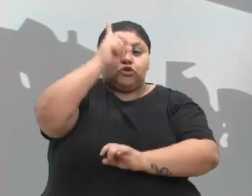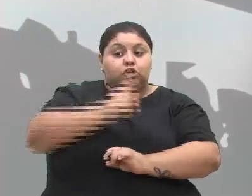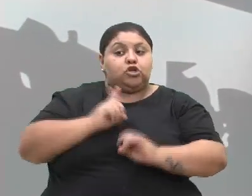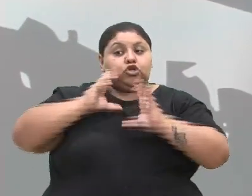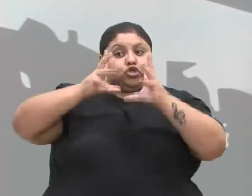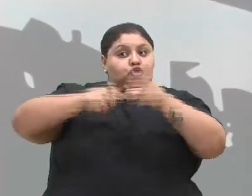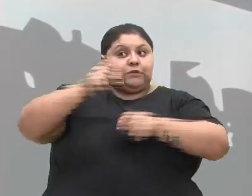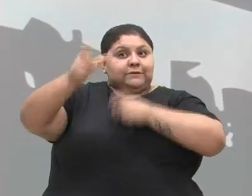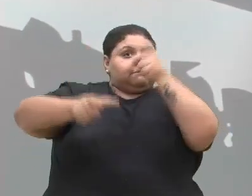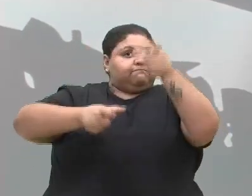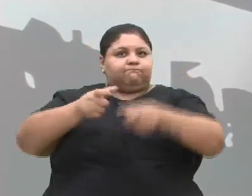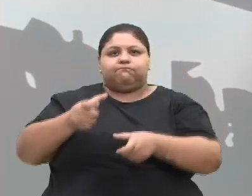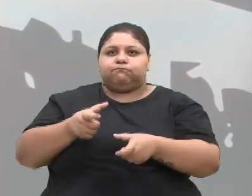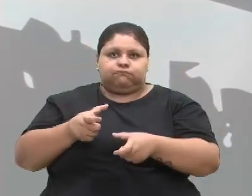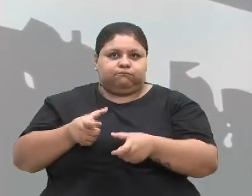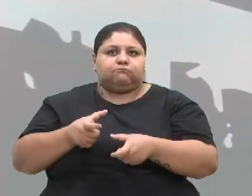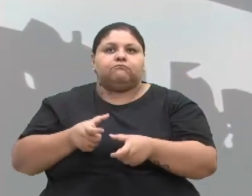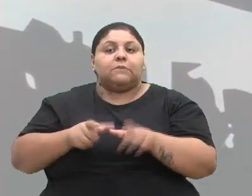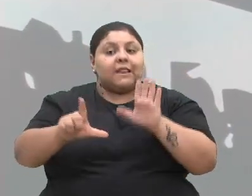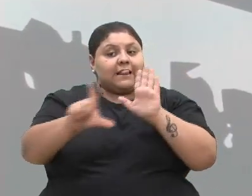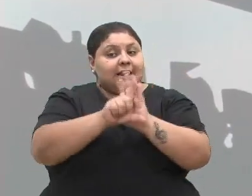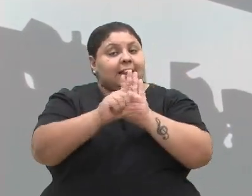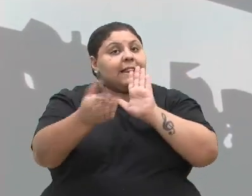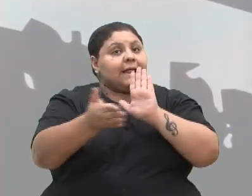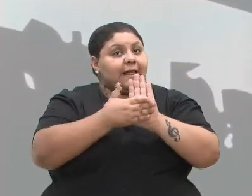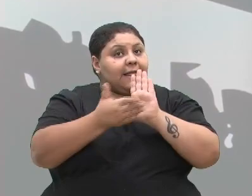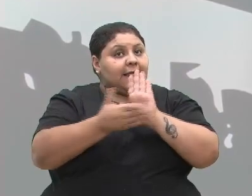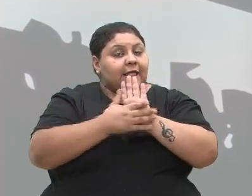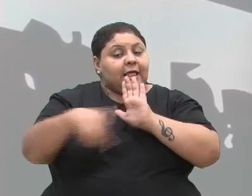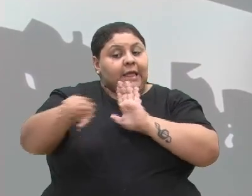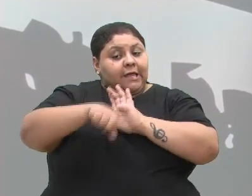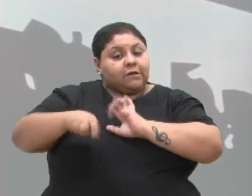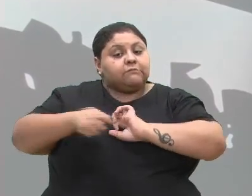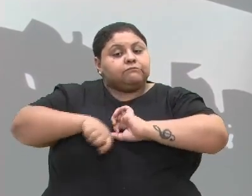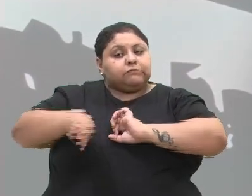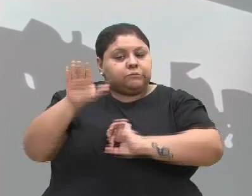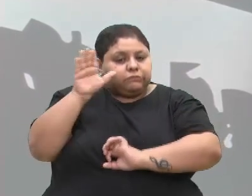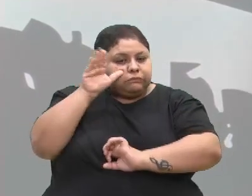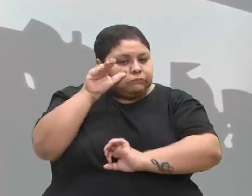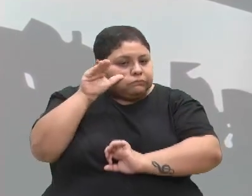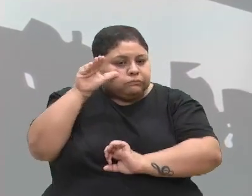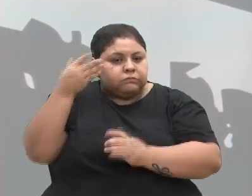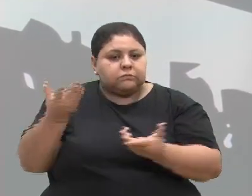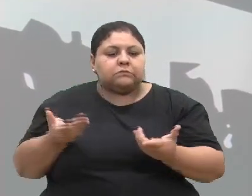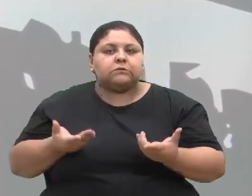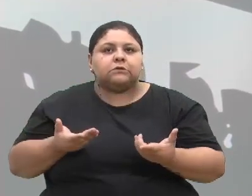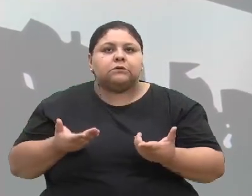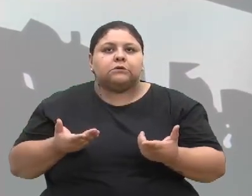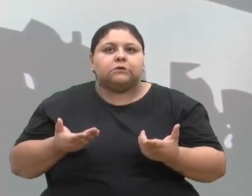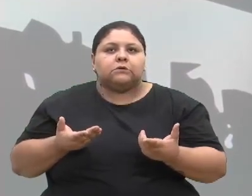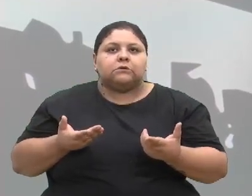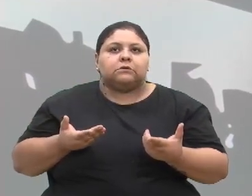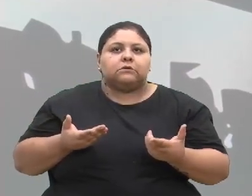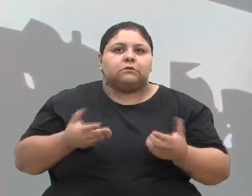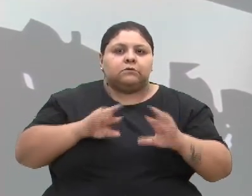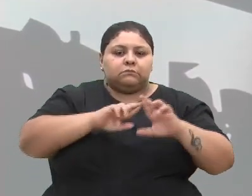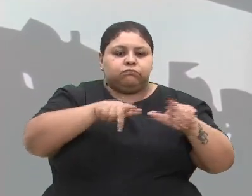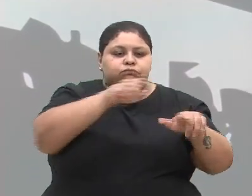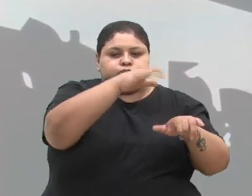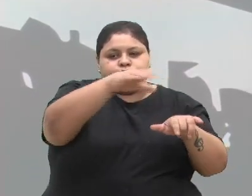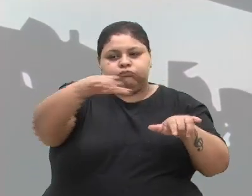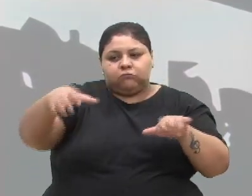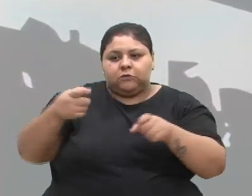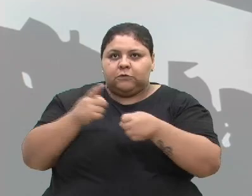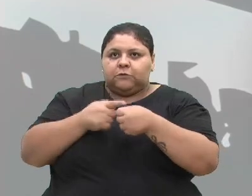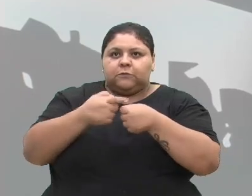e todas, imposto em lei, mas a gente precisa fazer a observação que em diferentes pontos da nossa cidade,